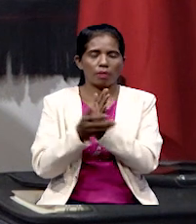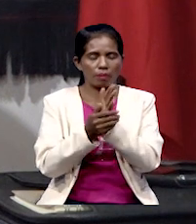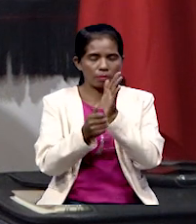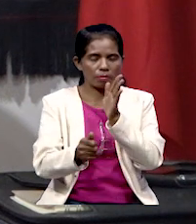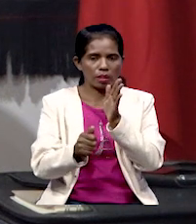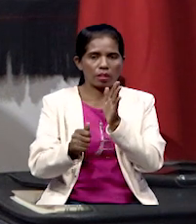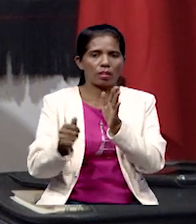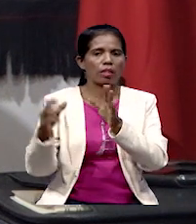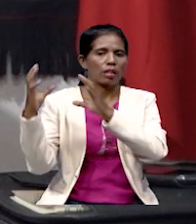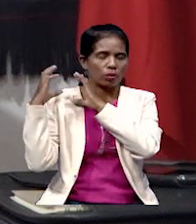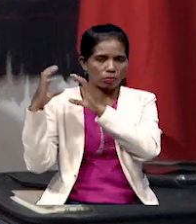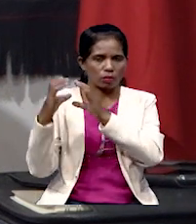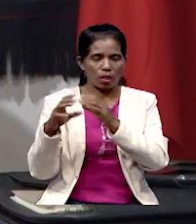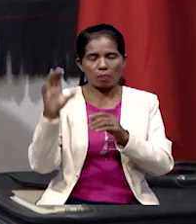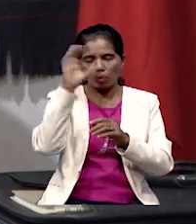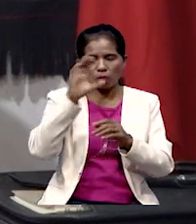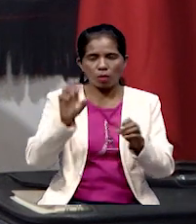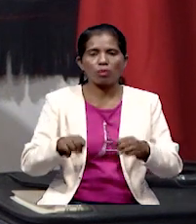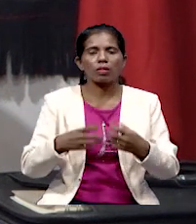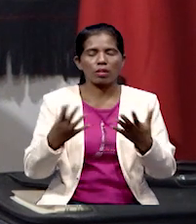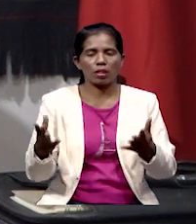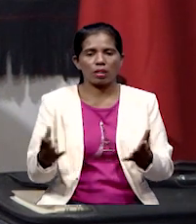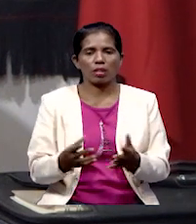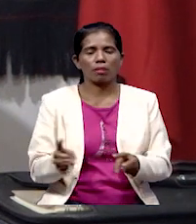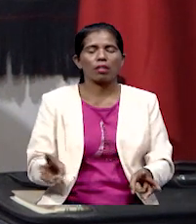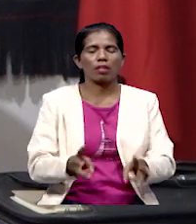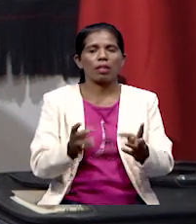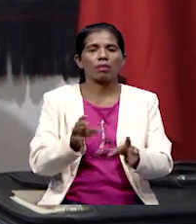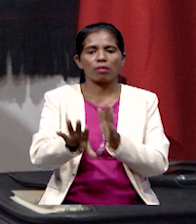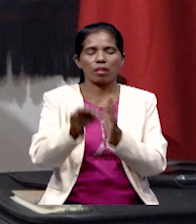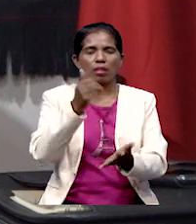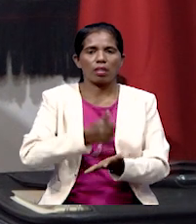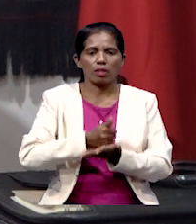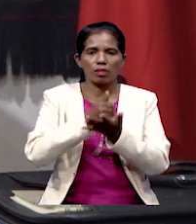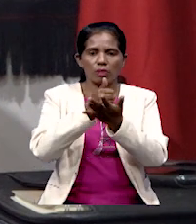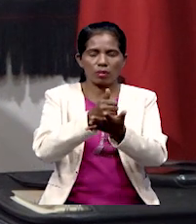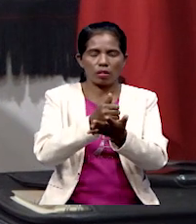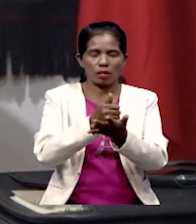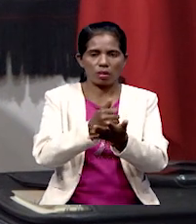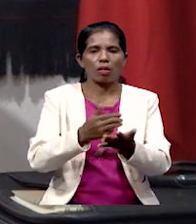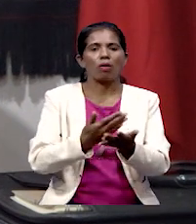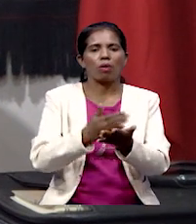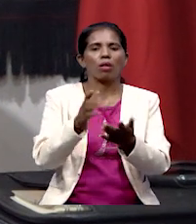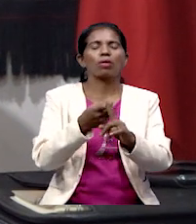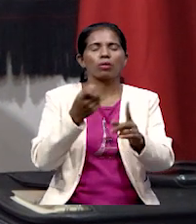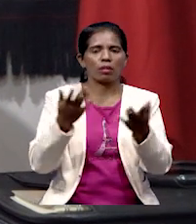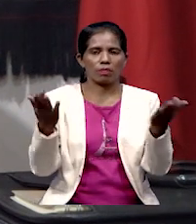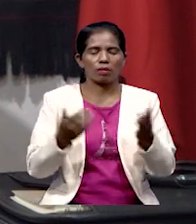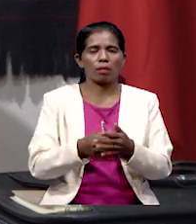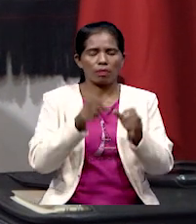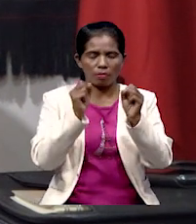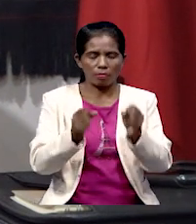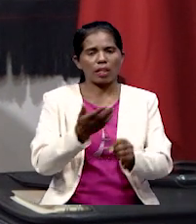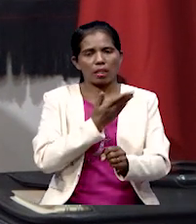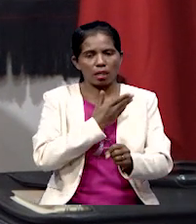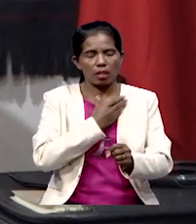Sira para Buca Dala, a não sabe para tu bele retan, apoio, ou retan, só se a Rússia bebe. Bele caro, Liu Ituan, lá é